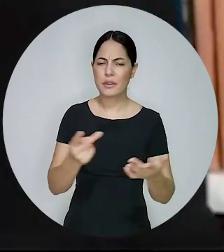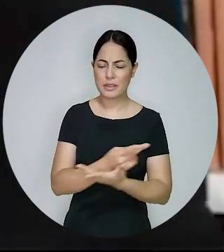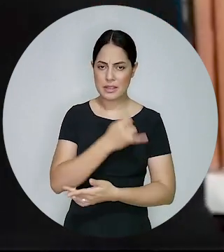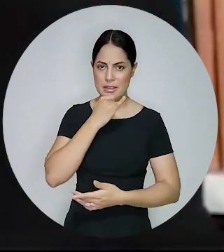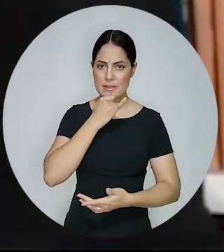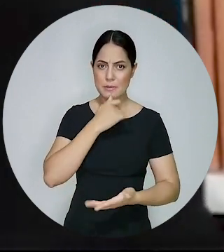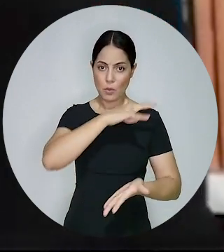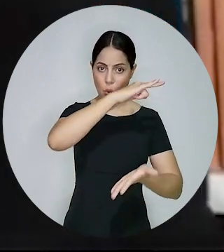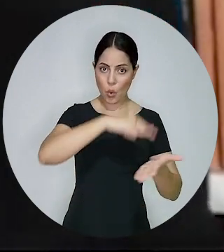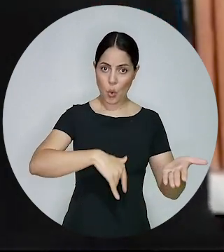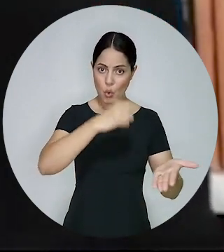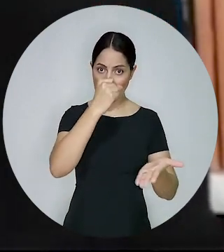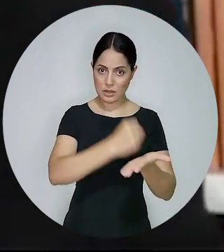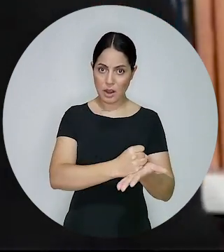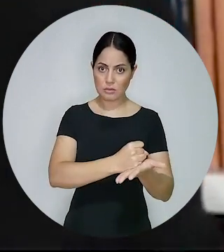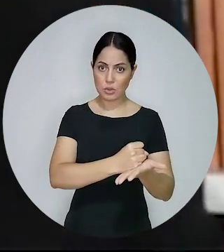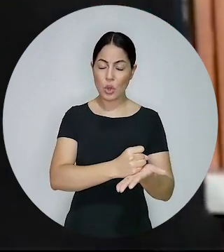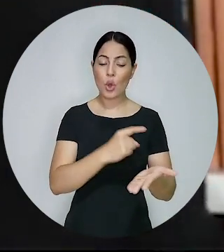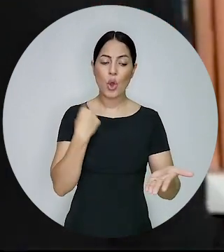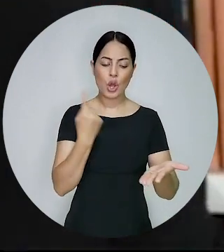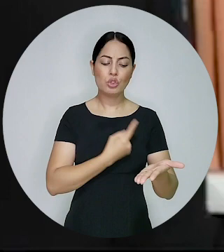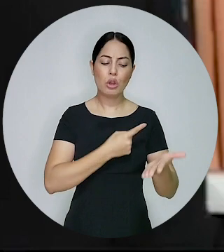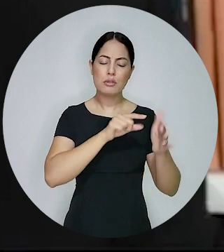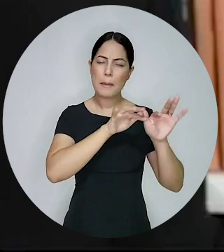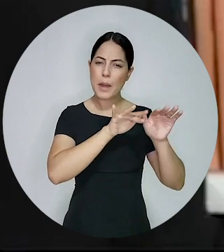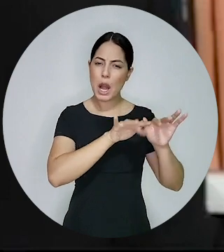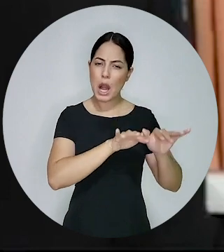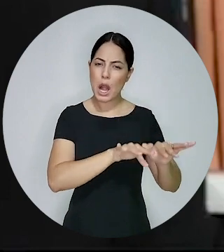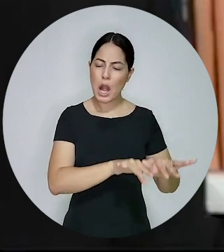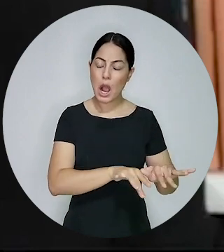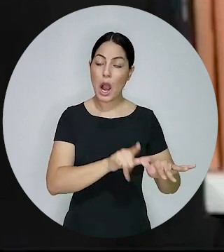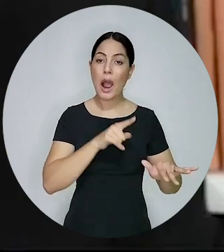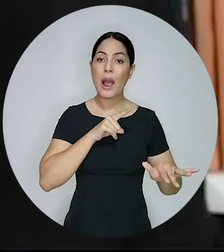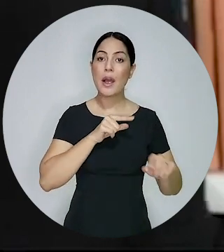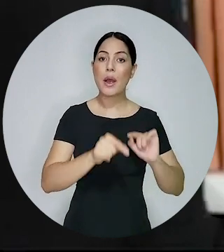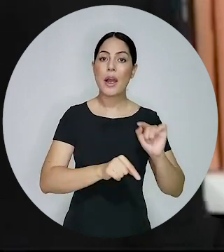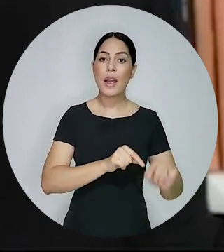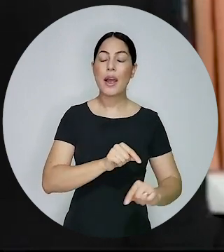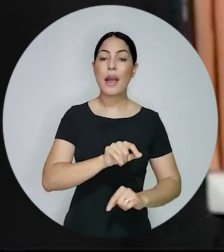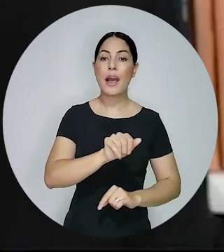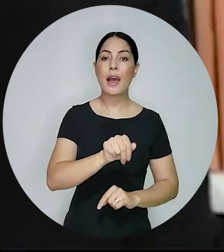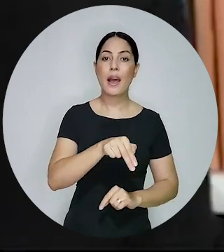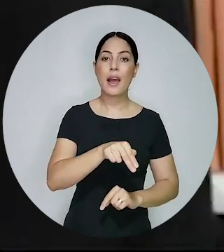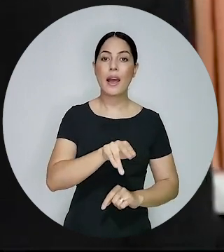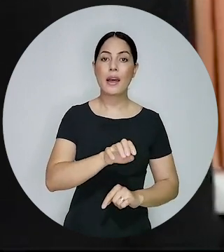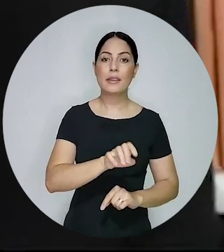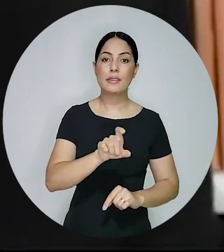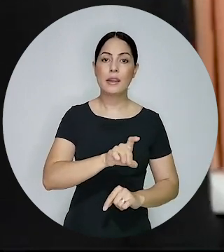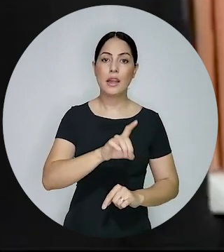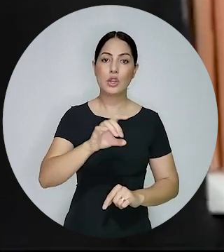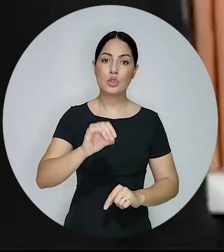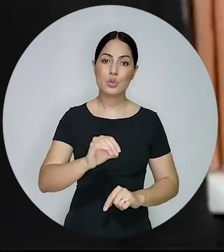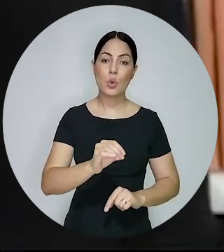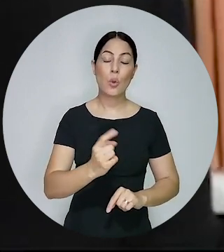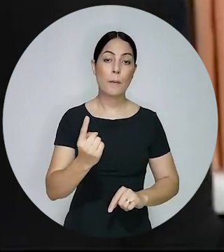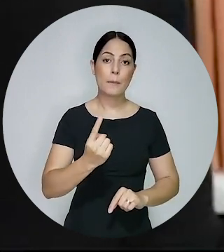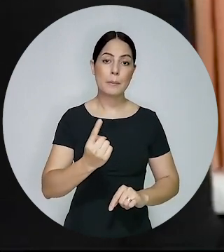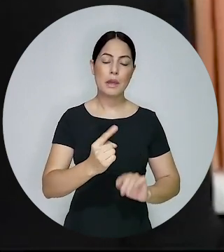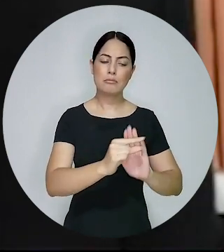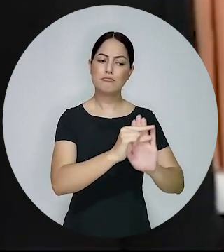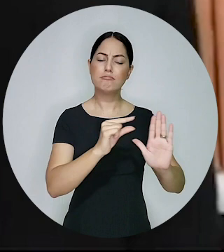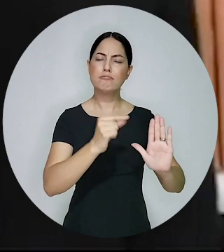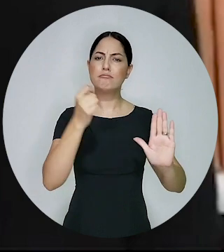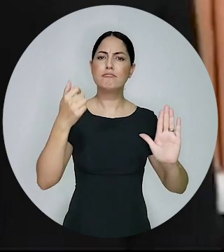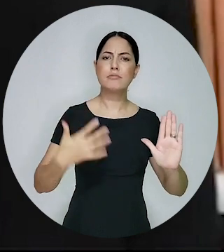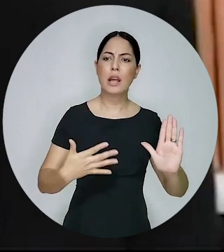Às vezes a gente celebra contratos, faz referência a câmaras de arbitragem específica, de mediação, e jura que tem um anexo 1 no contrato, onde está lá o